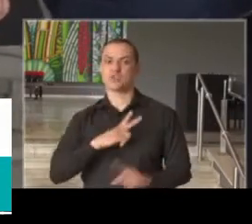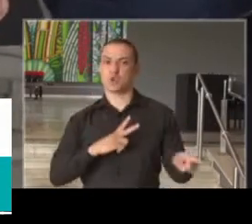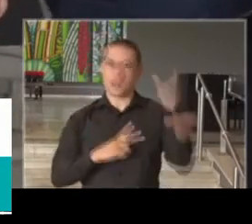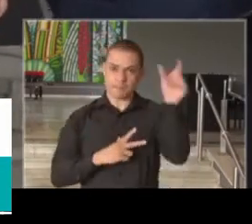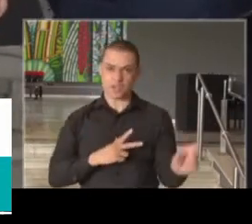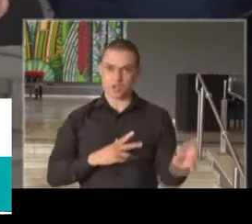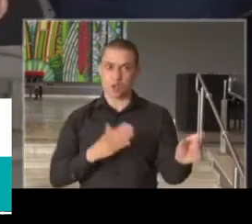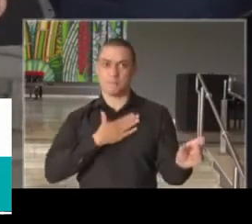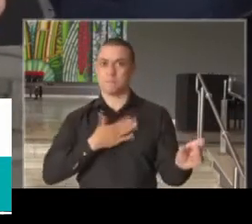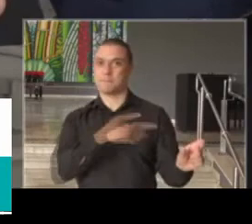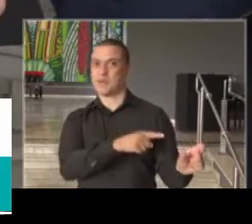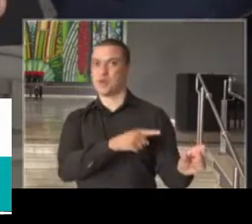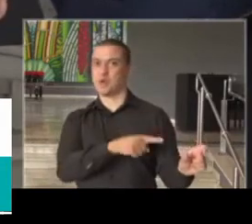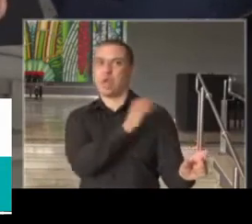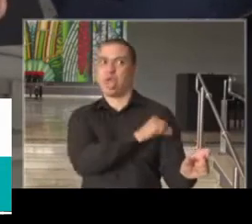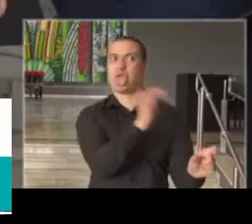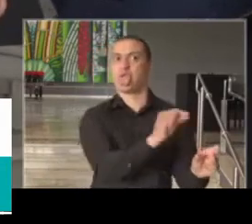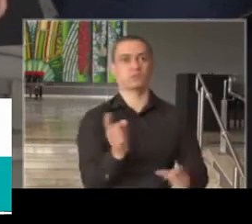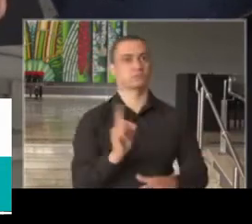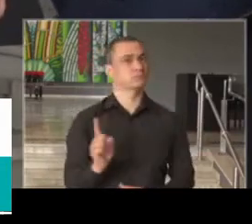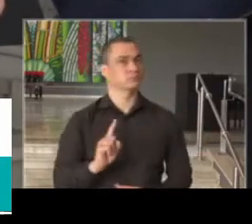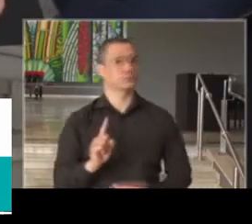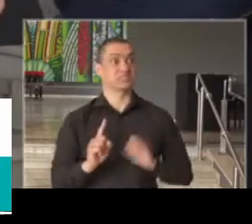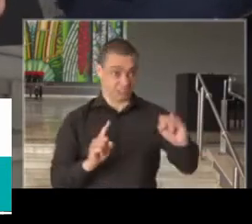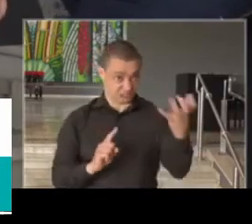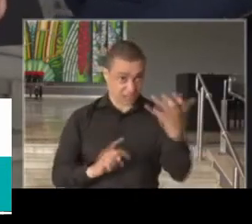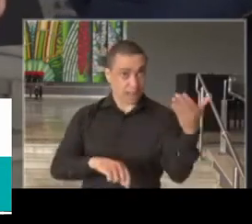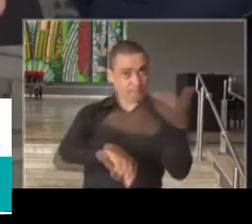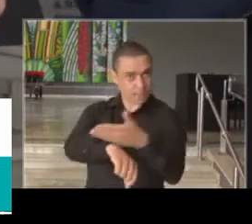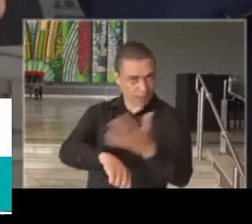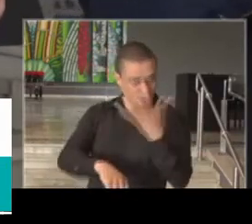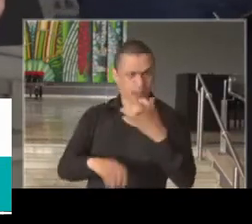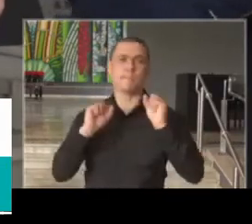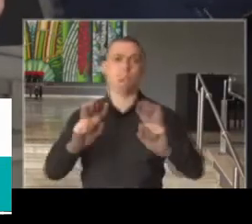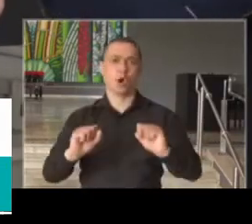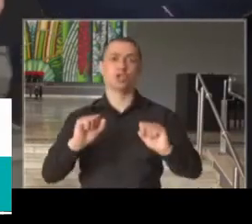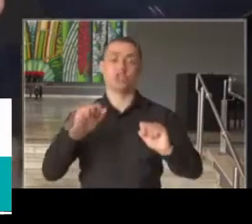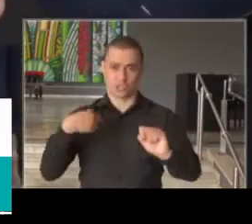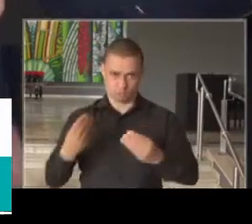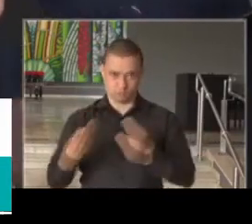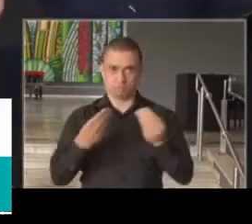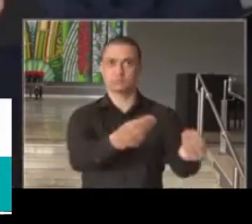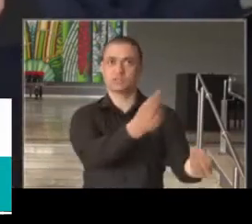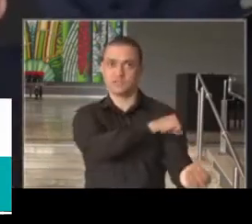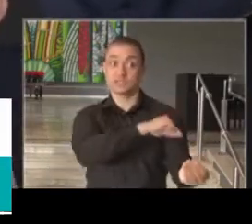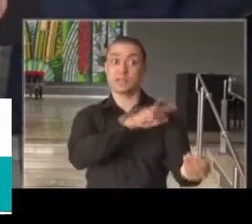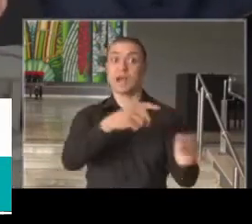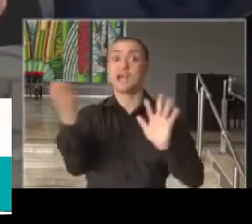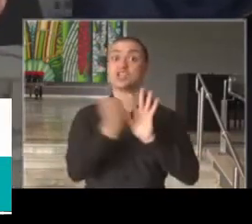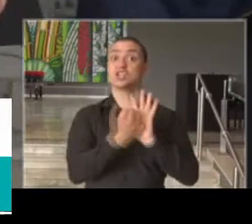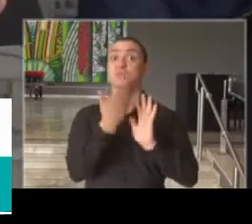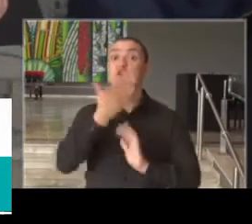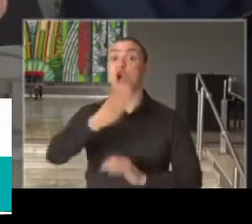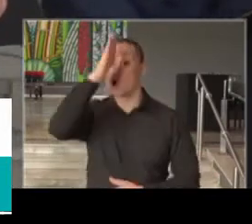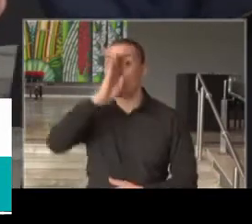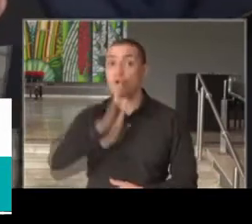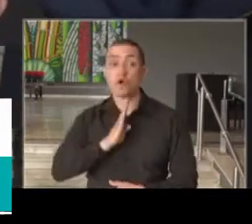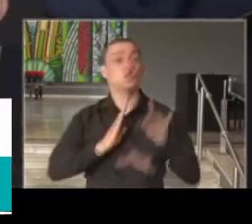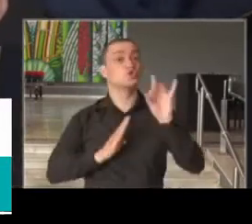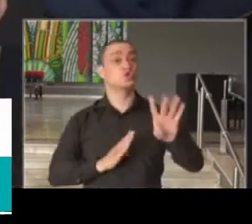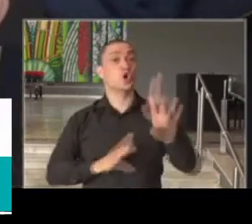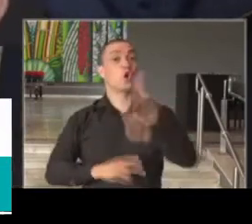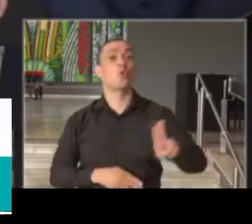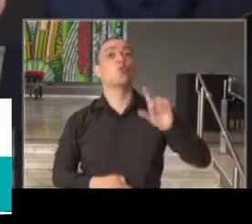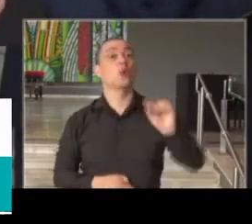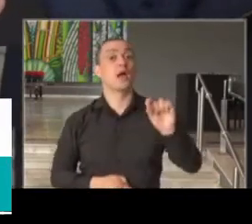dos seus clientes. Se elas quiserem participar, elas terão a vacina disponibilizada de forma gratuita para